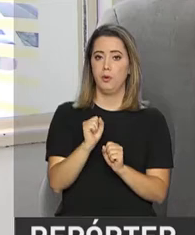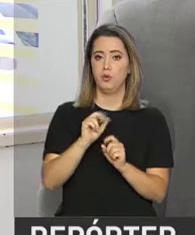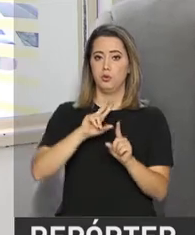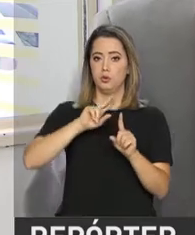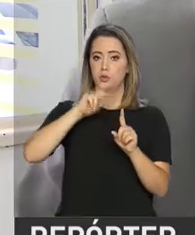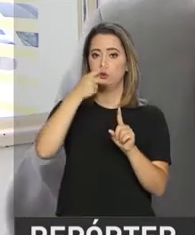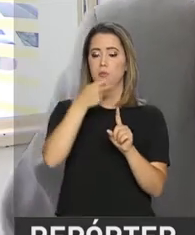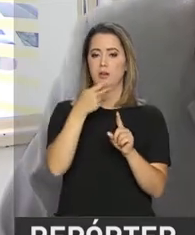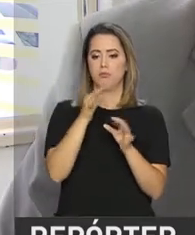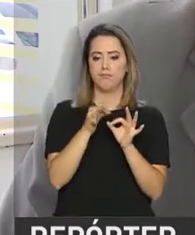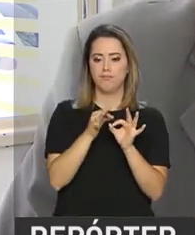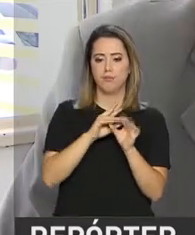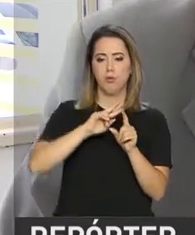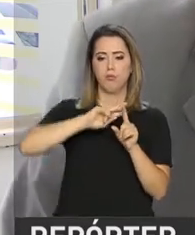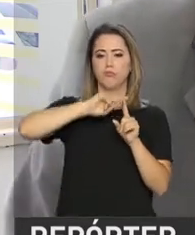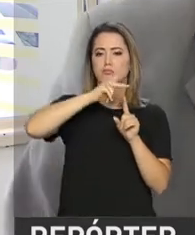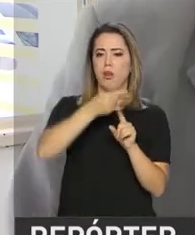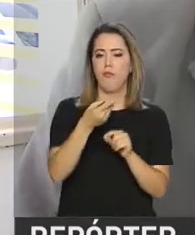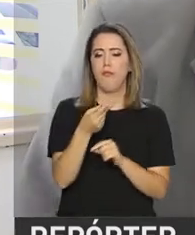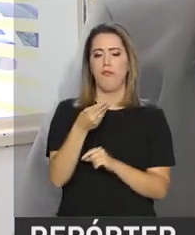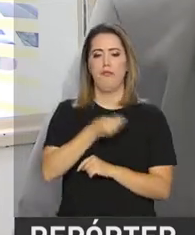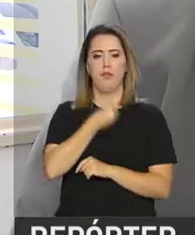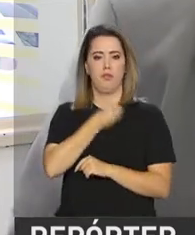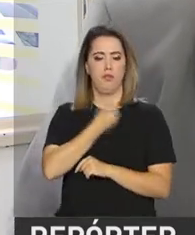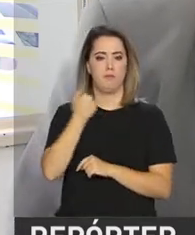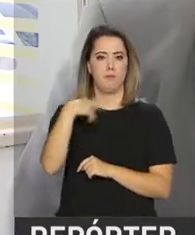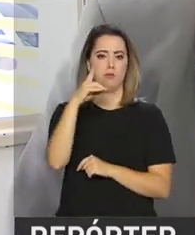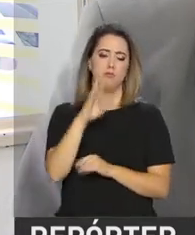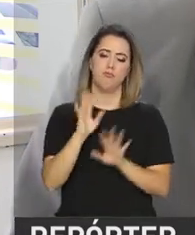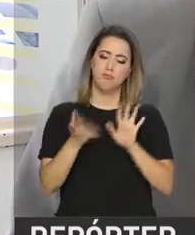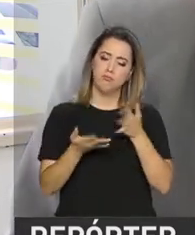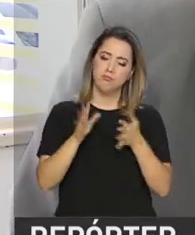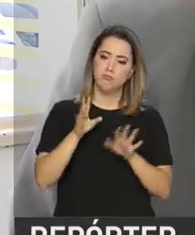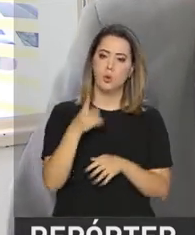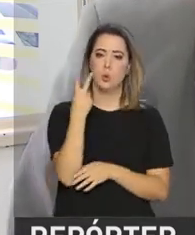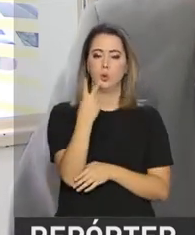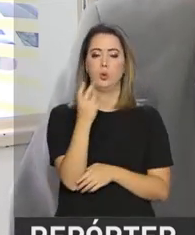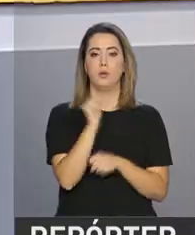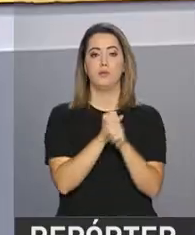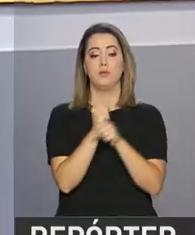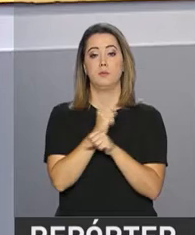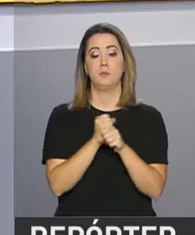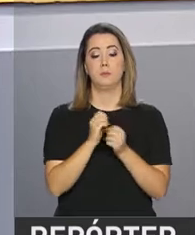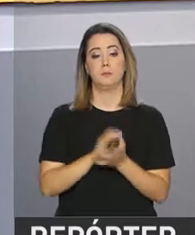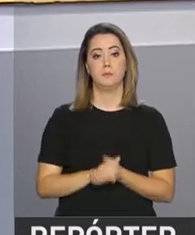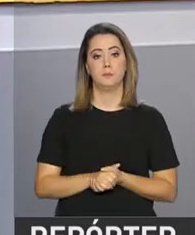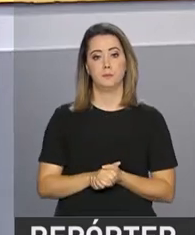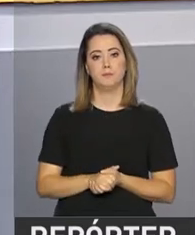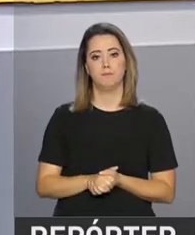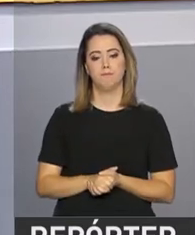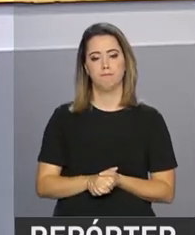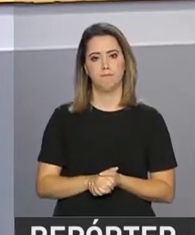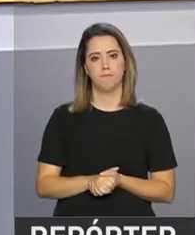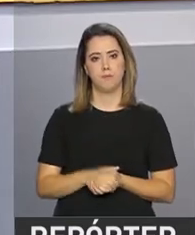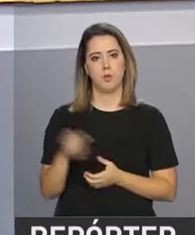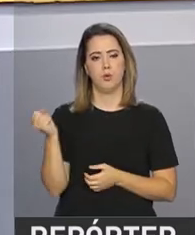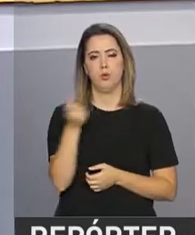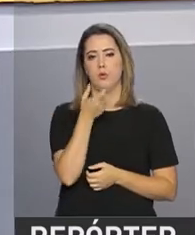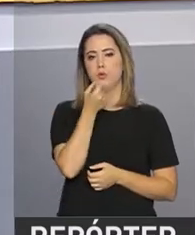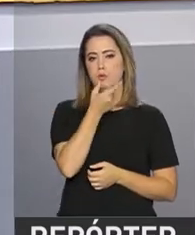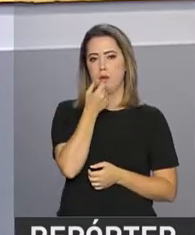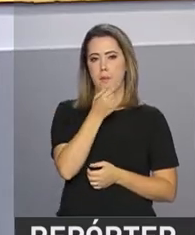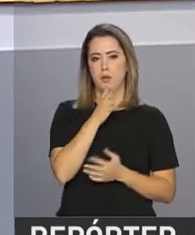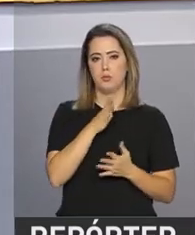gente consegue estender a sobrevida média dessas mulheres para entorno aí de dois anos o novo medicamento para pacientes